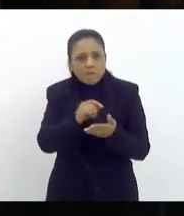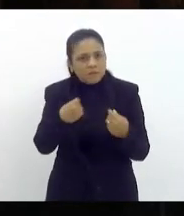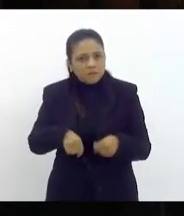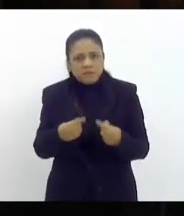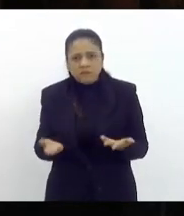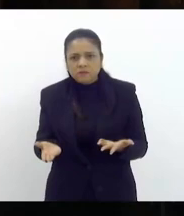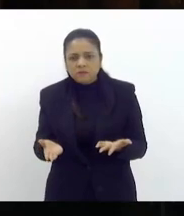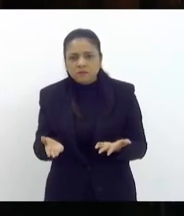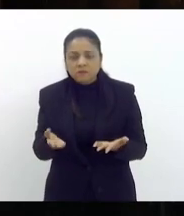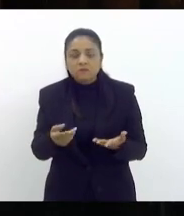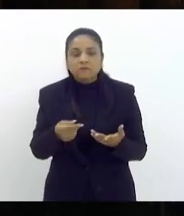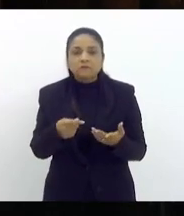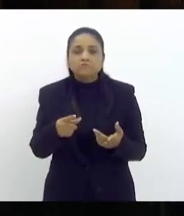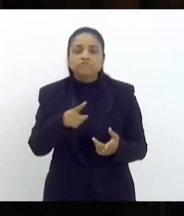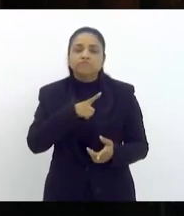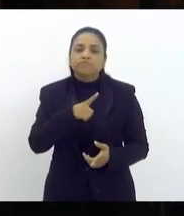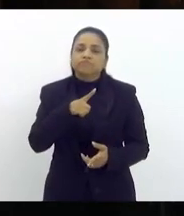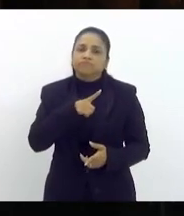pois temos